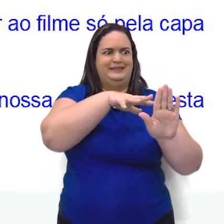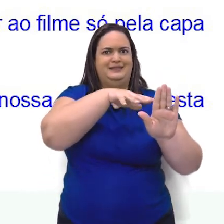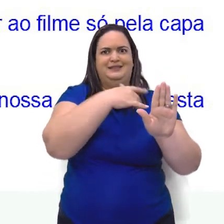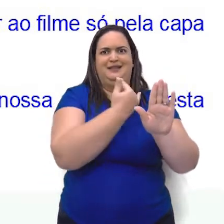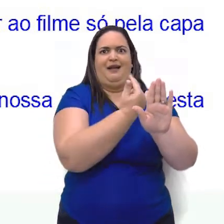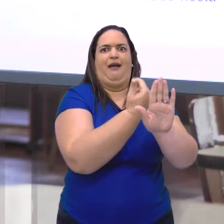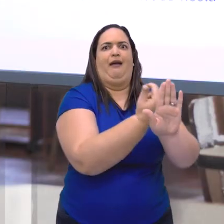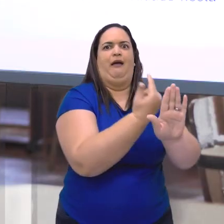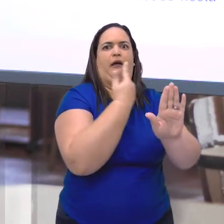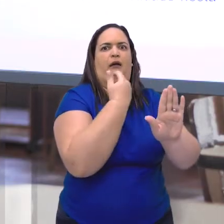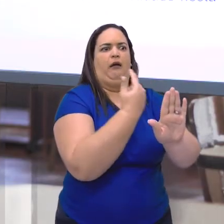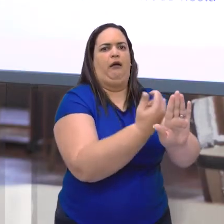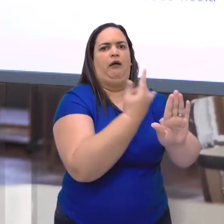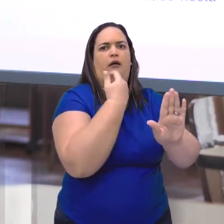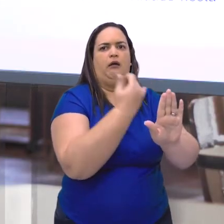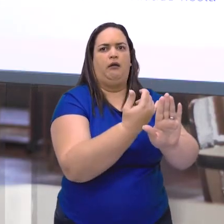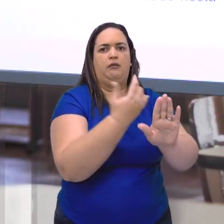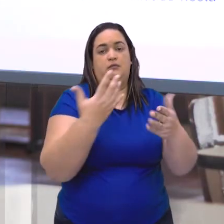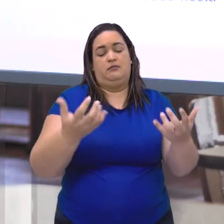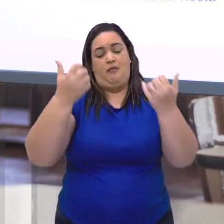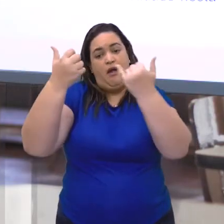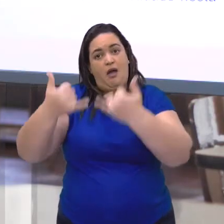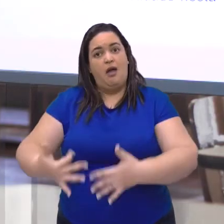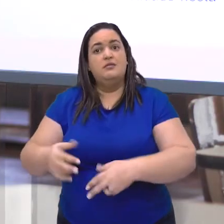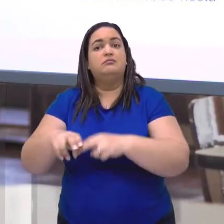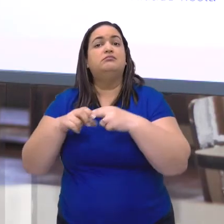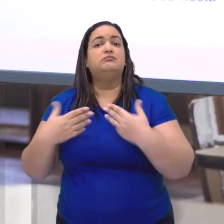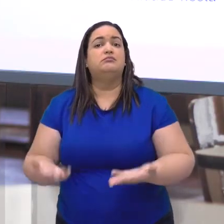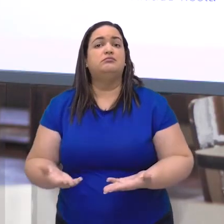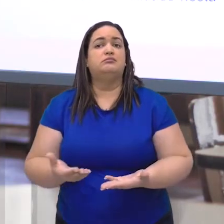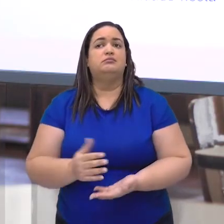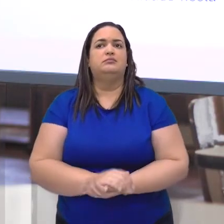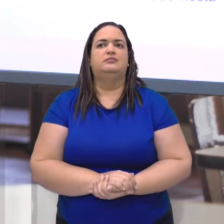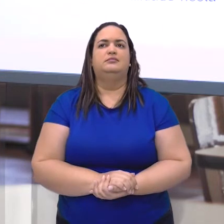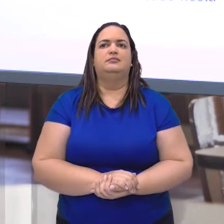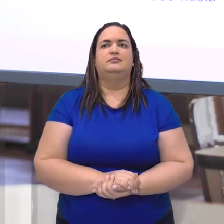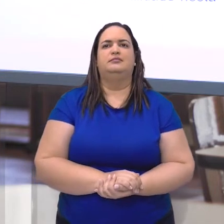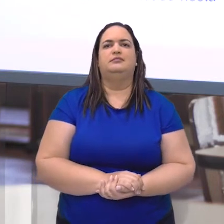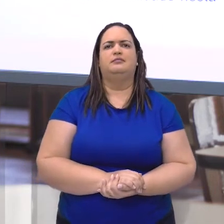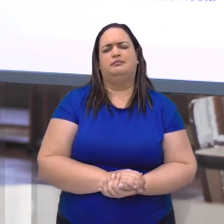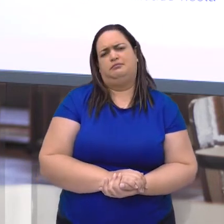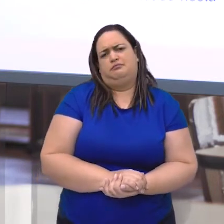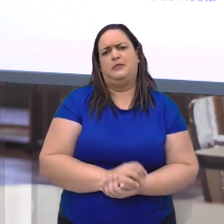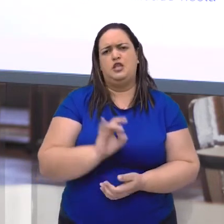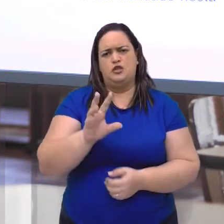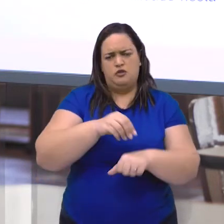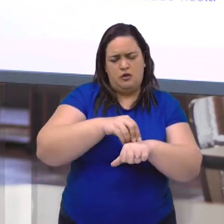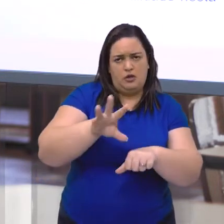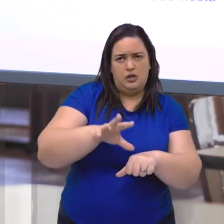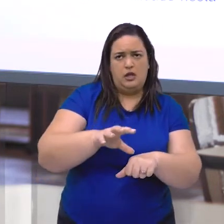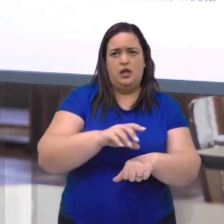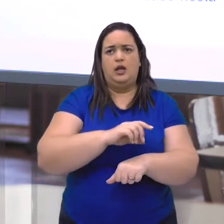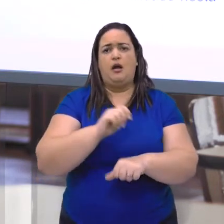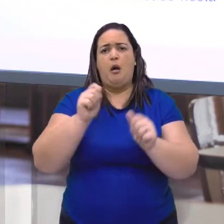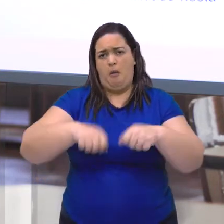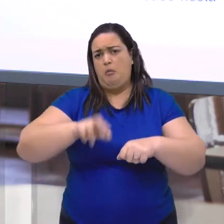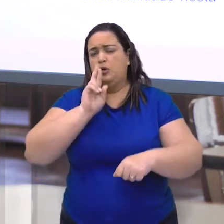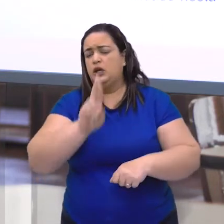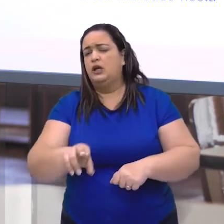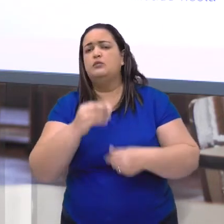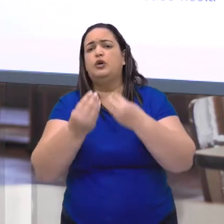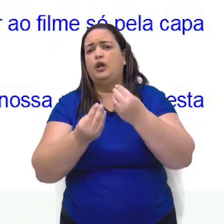Explica o porquê. Então, você poderia dizer, você poderia colocar lá nas suas